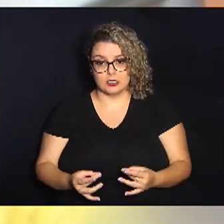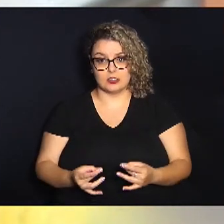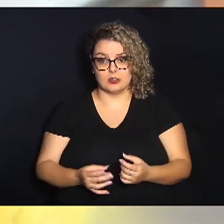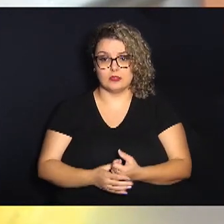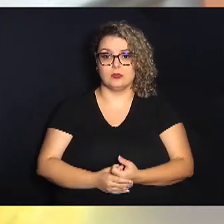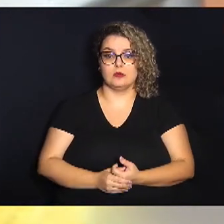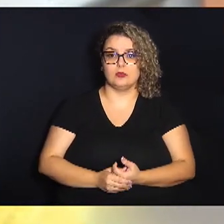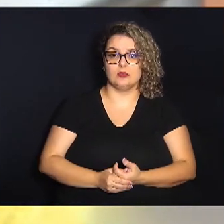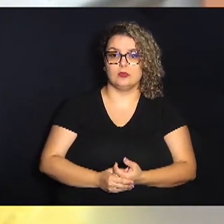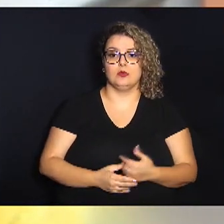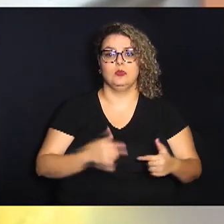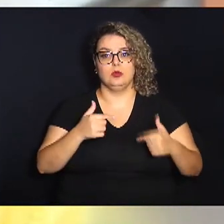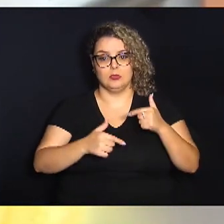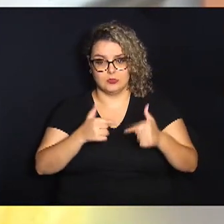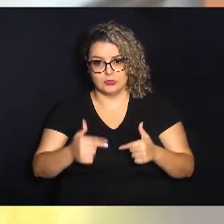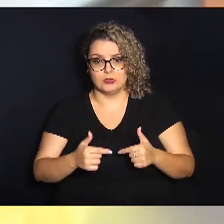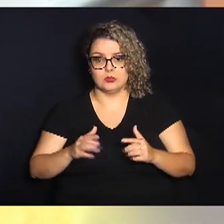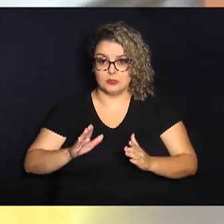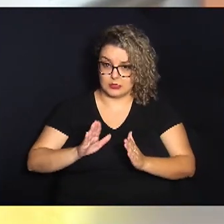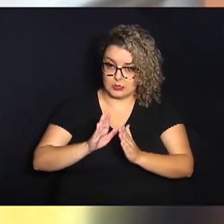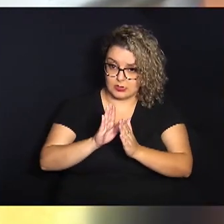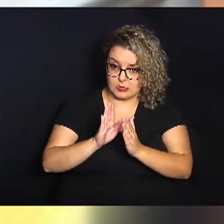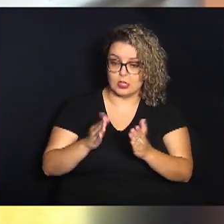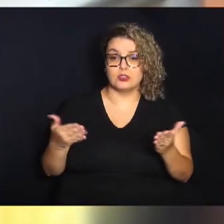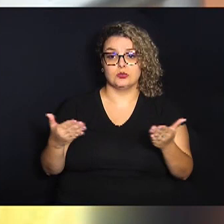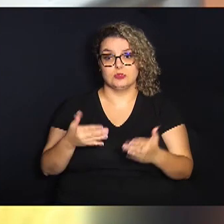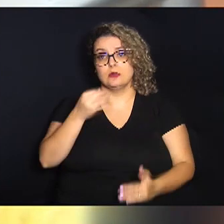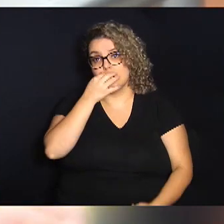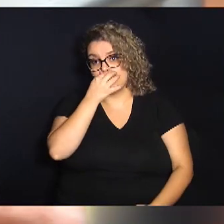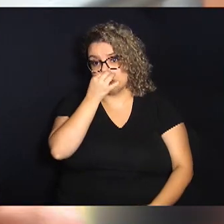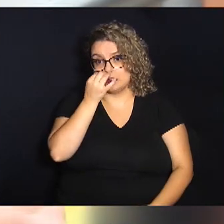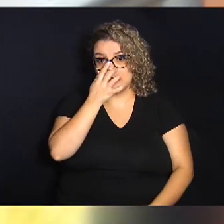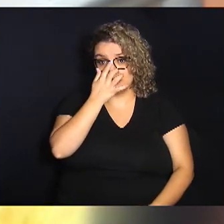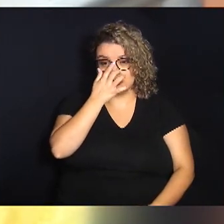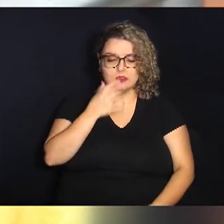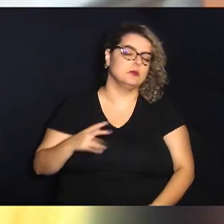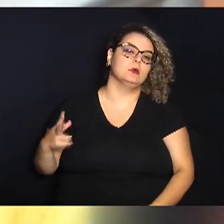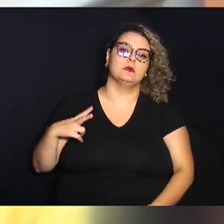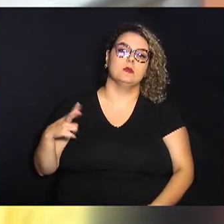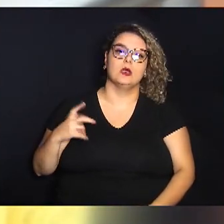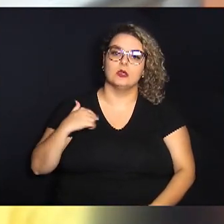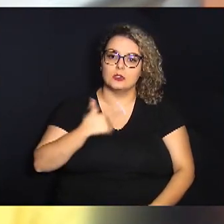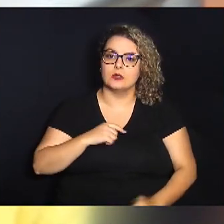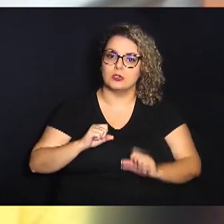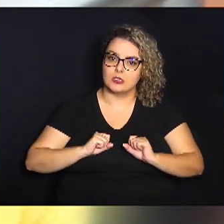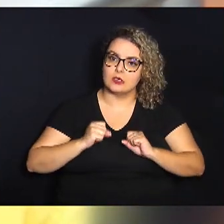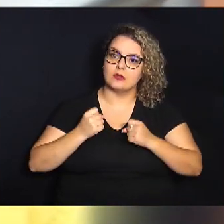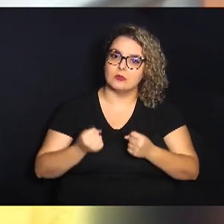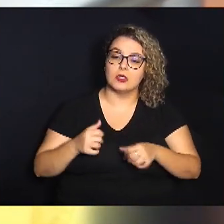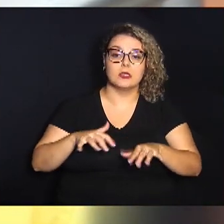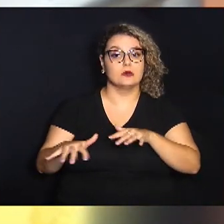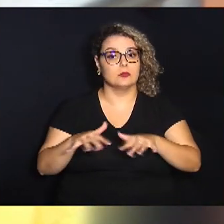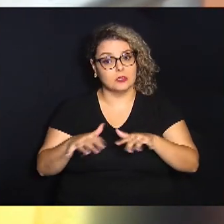desdobrarmos aí o trabalho da frente. E hoje, em particular, nós vamos reforçar, então, esse